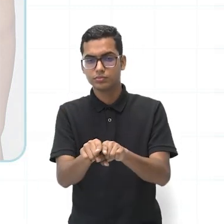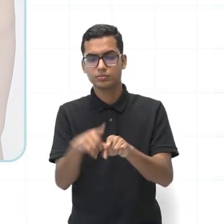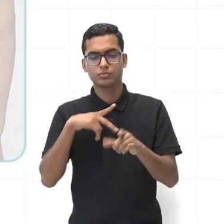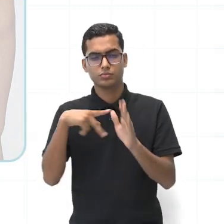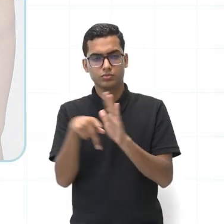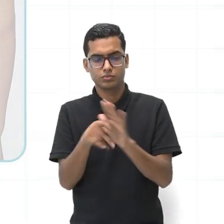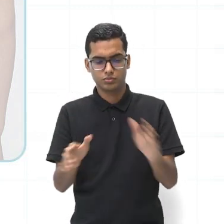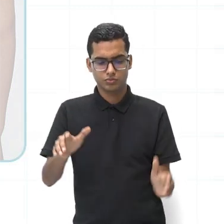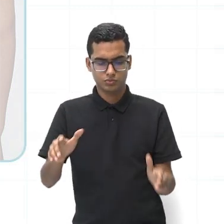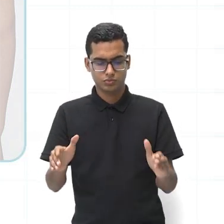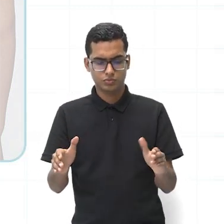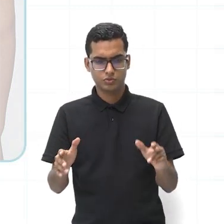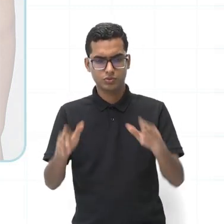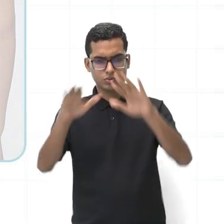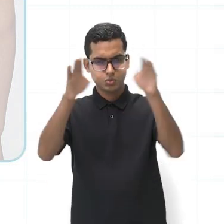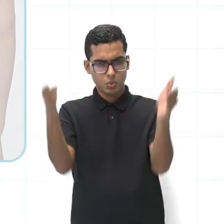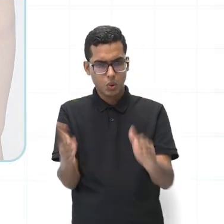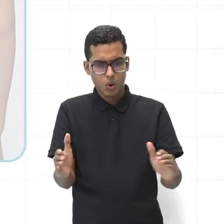só, a